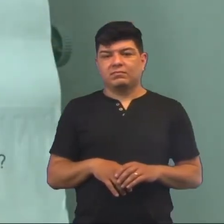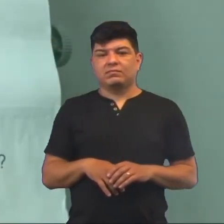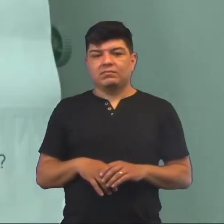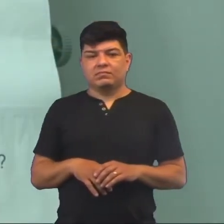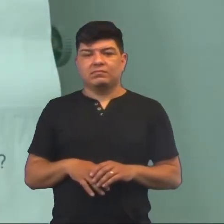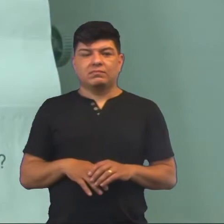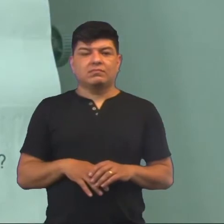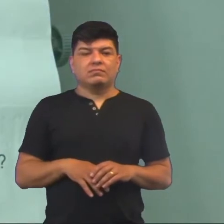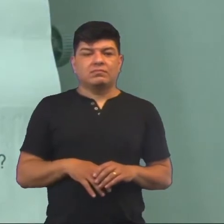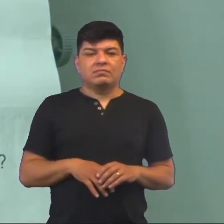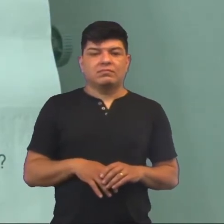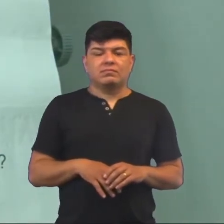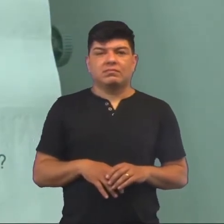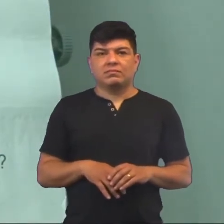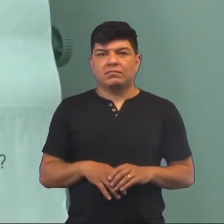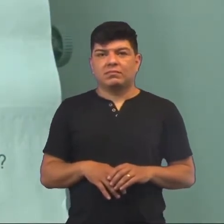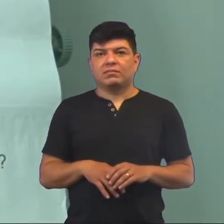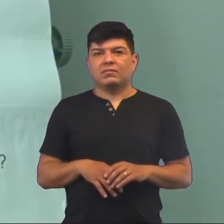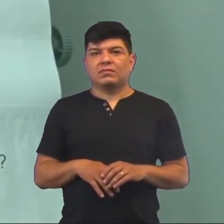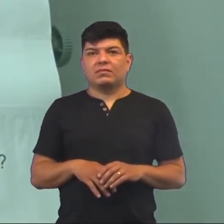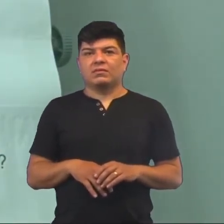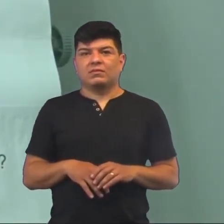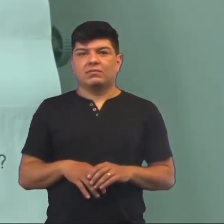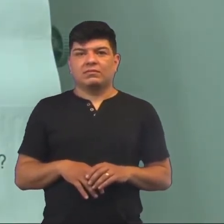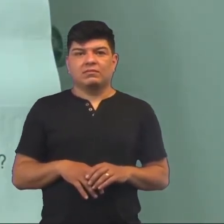Olha a importância dele aí, ó.